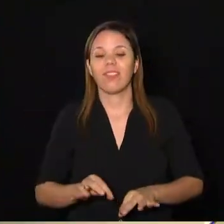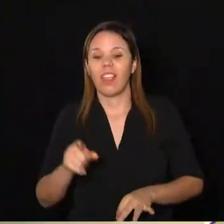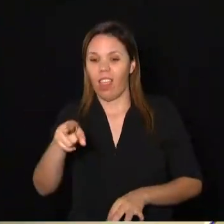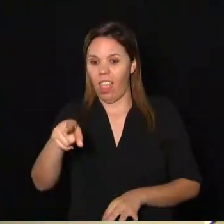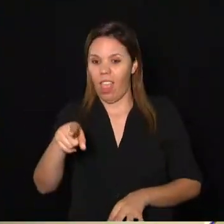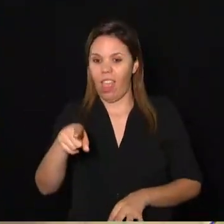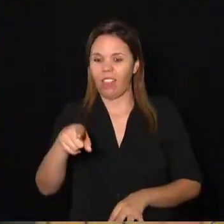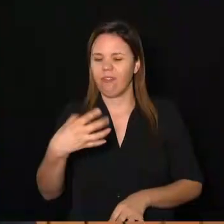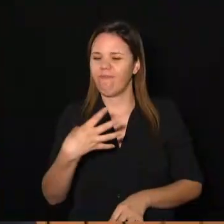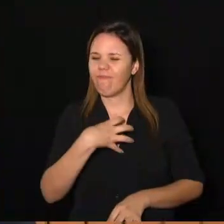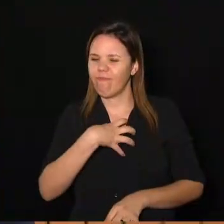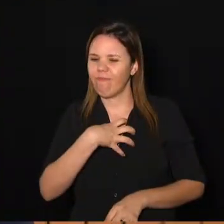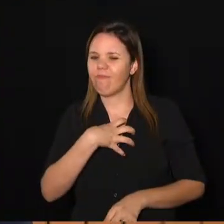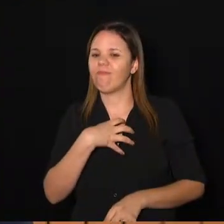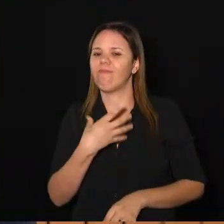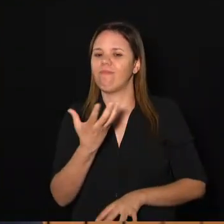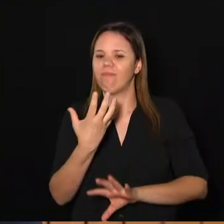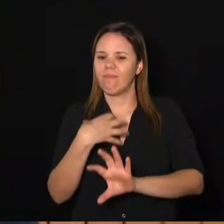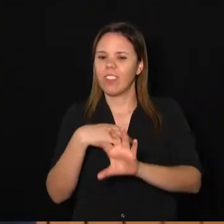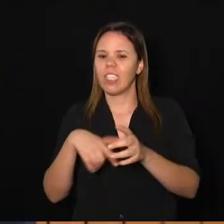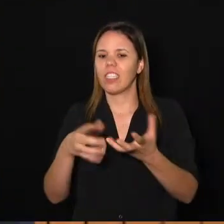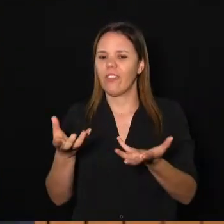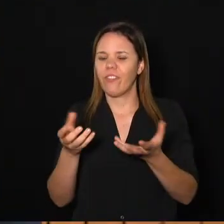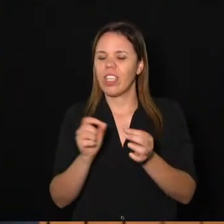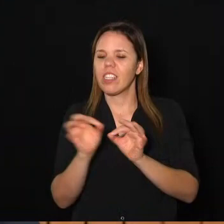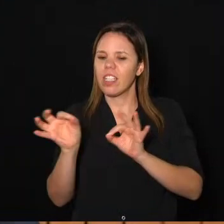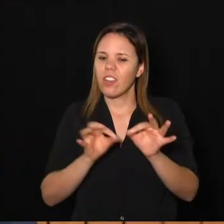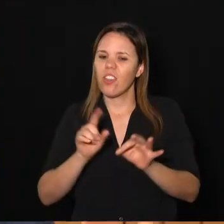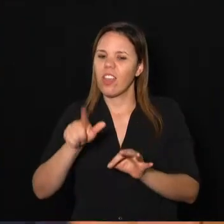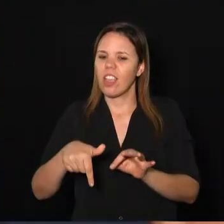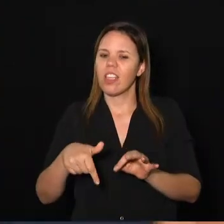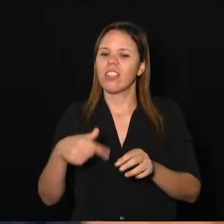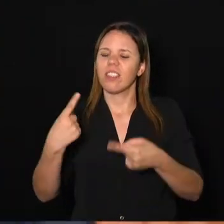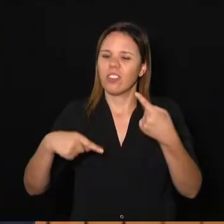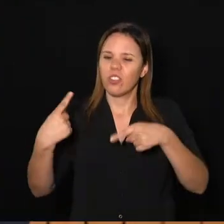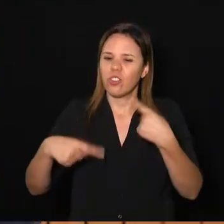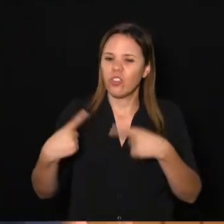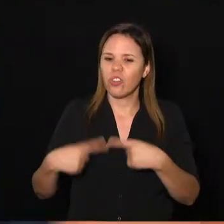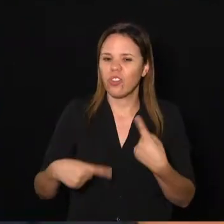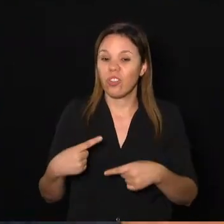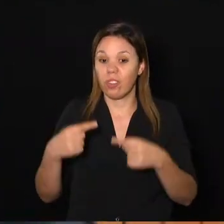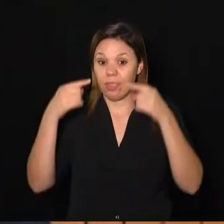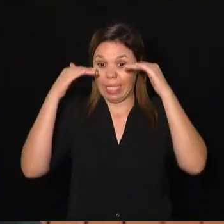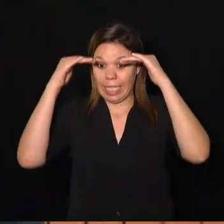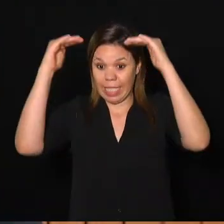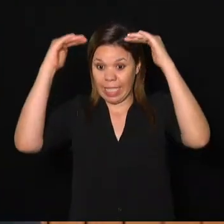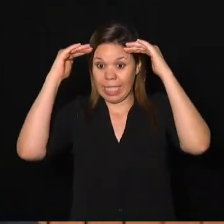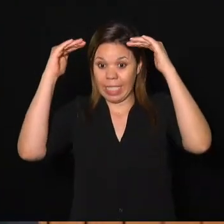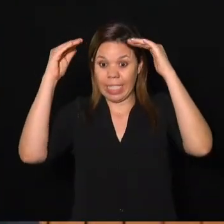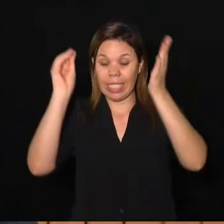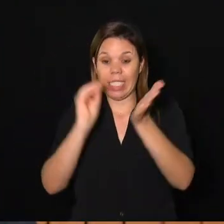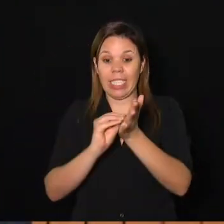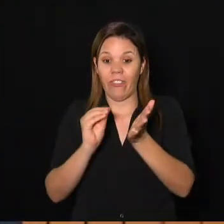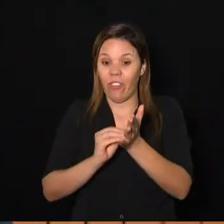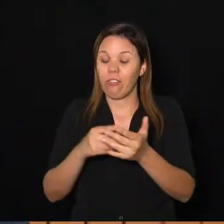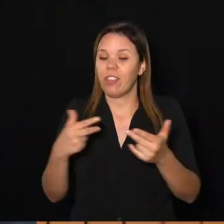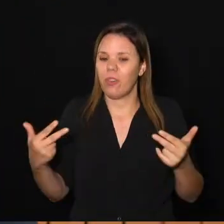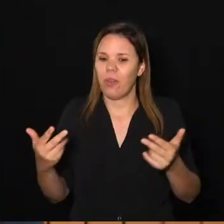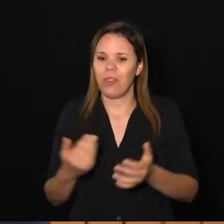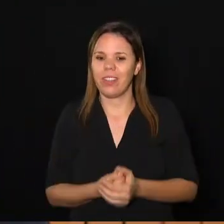esse espírito que nós estamos fazendo a audiência que quando a começa a enrugar a testa o braço ficar curto alguma coisa está faltando não é isso